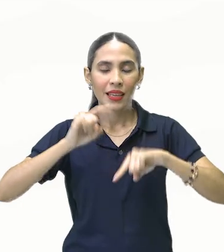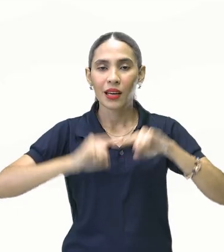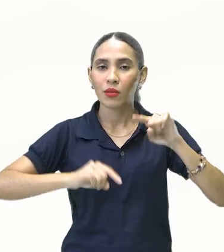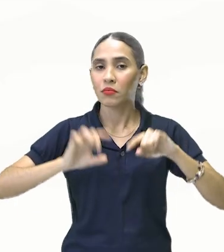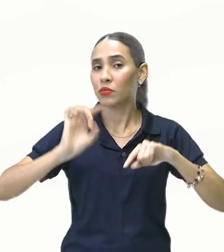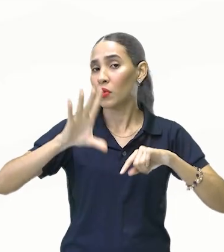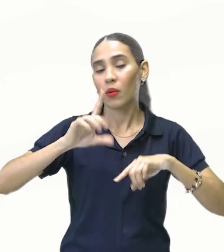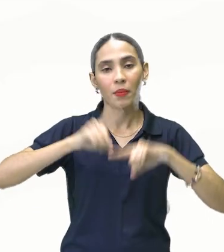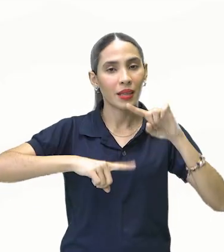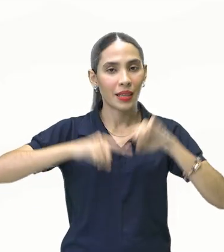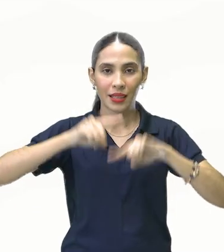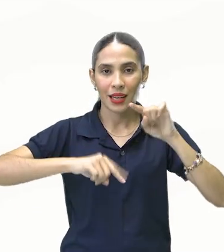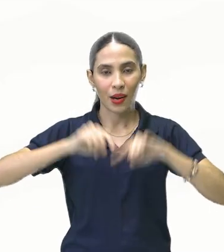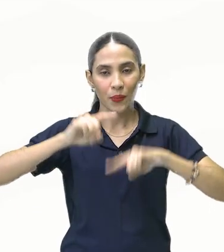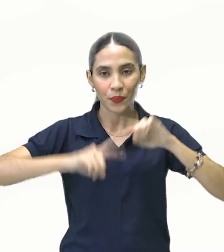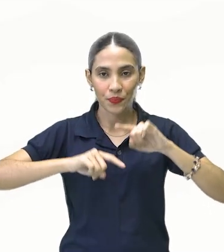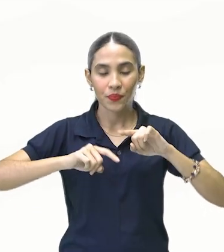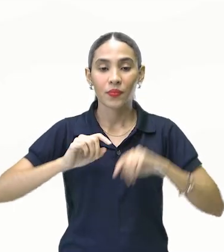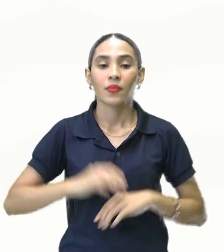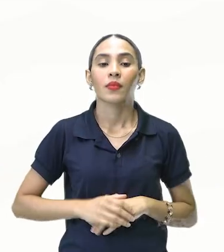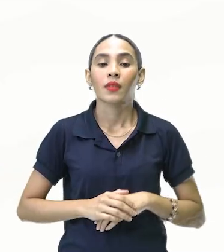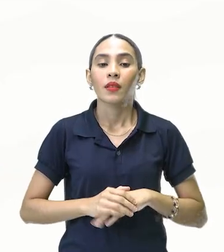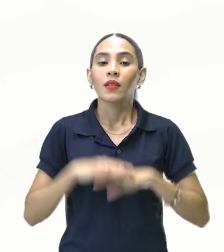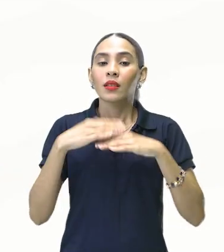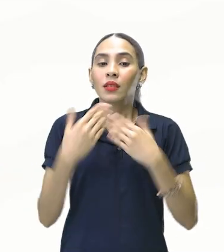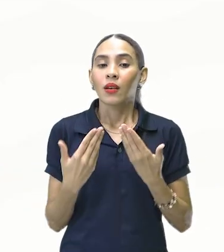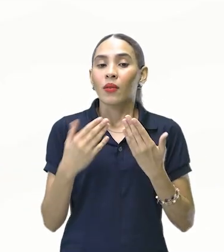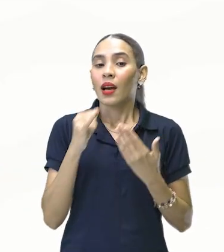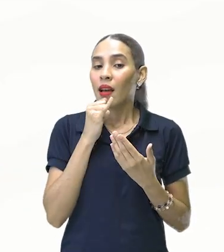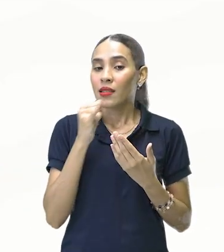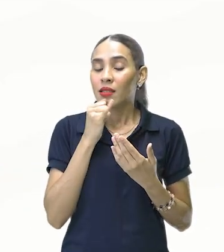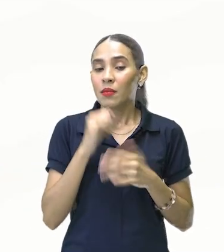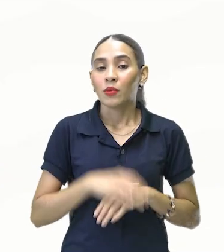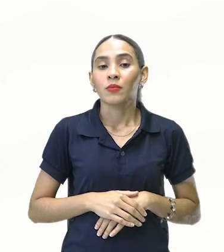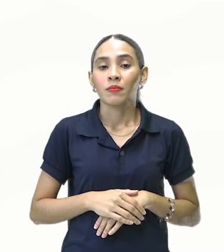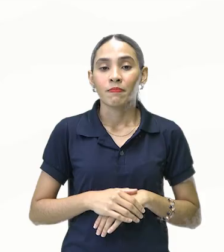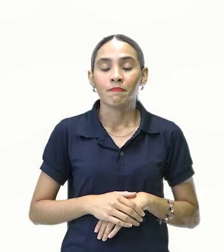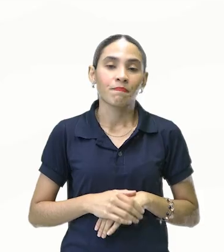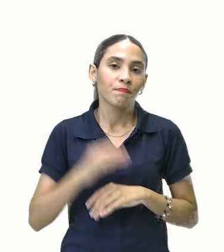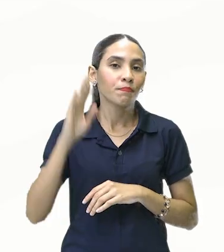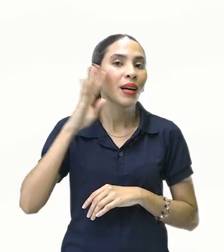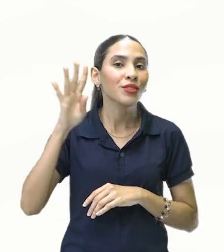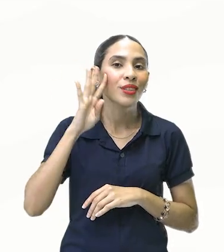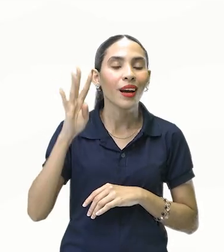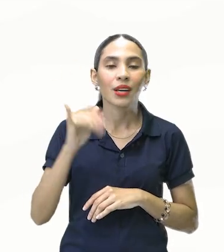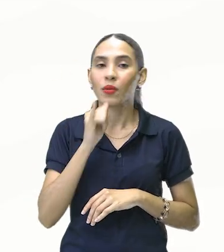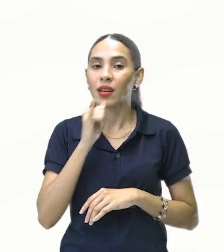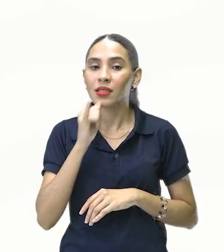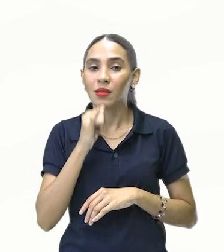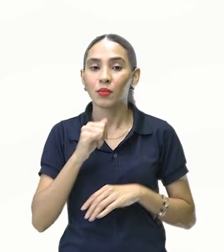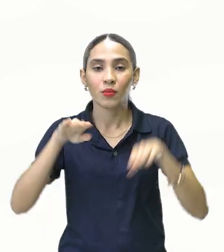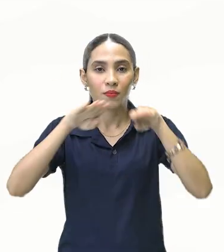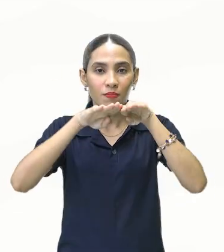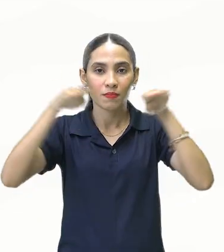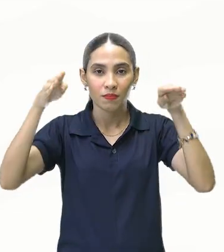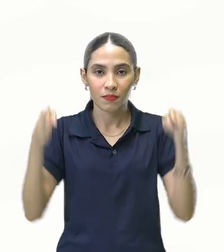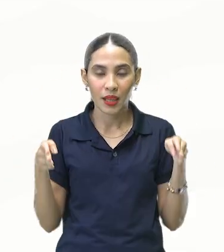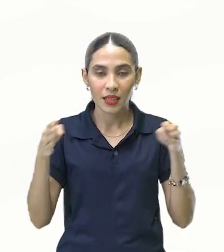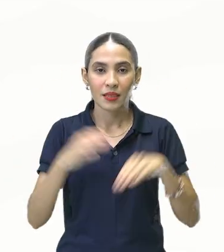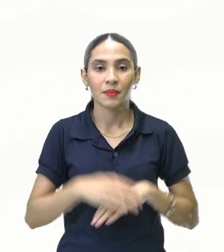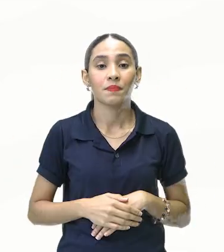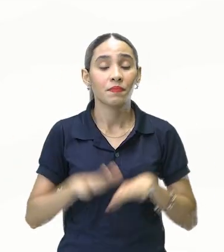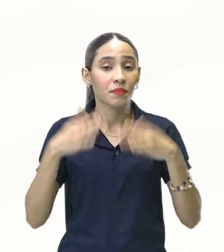um objeto. Vamos colocar como algo inanimado. Um exemplo de uma mesa.